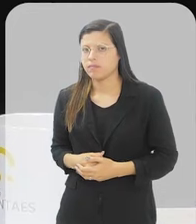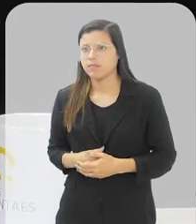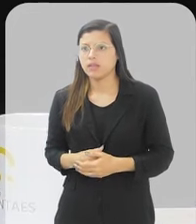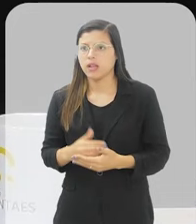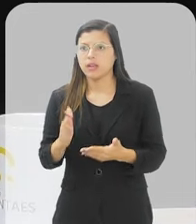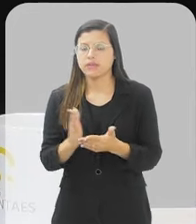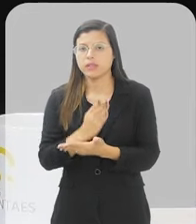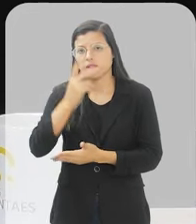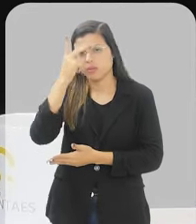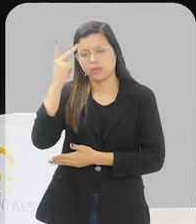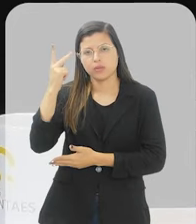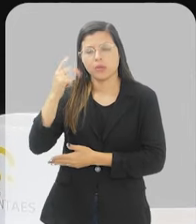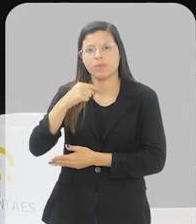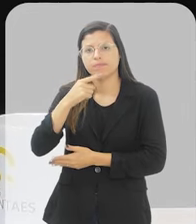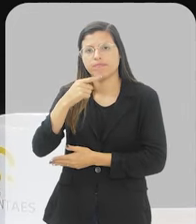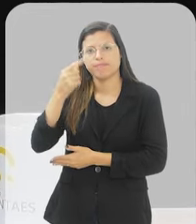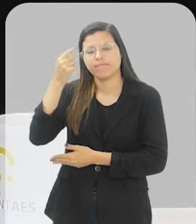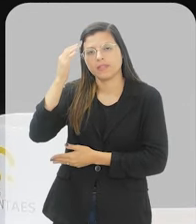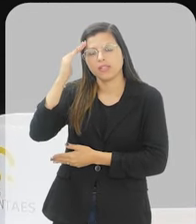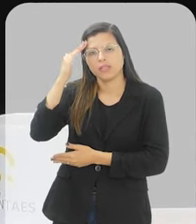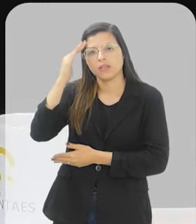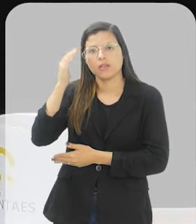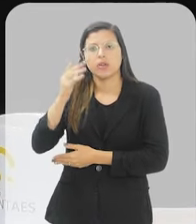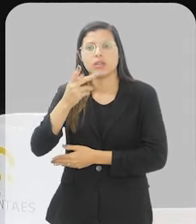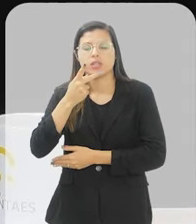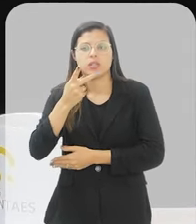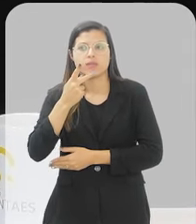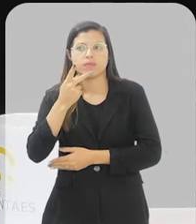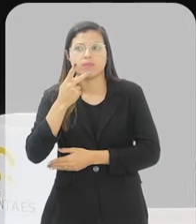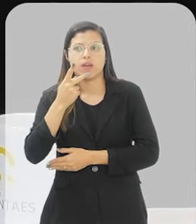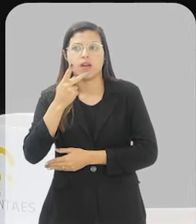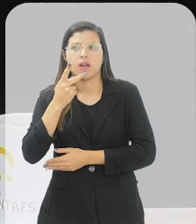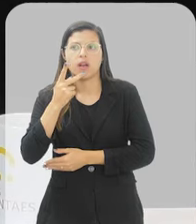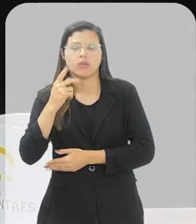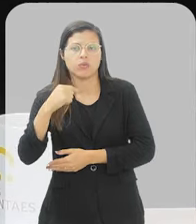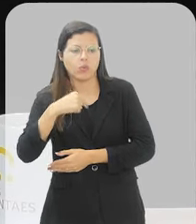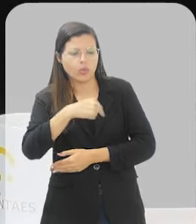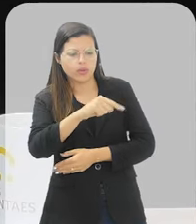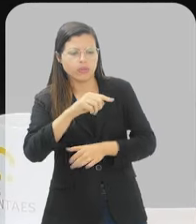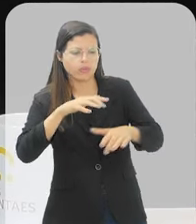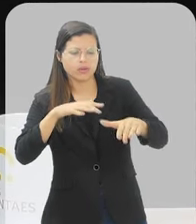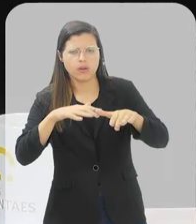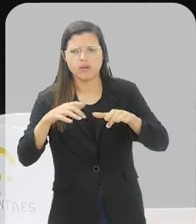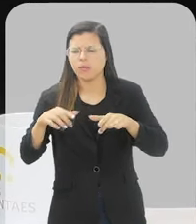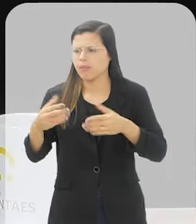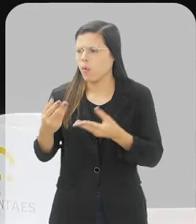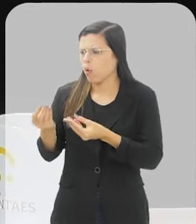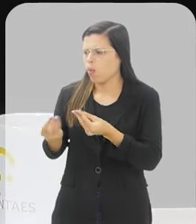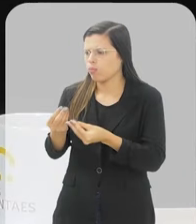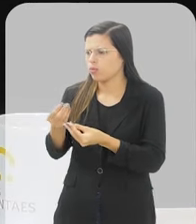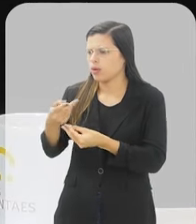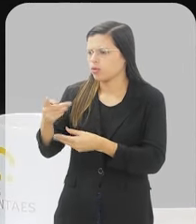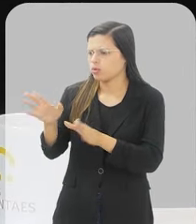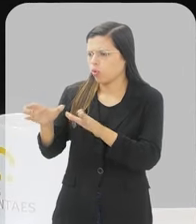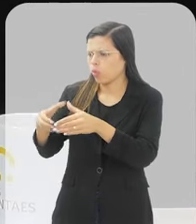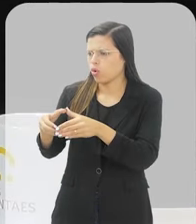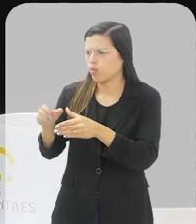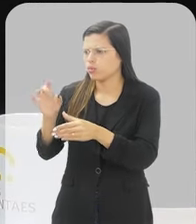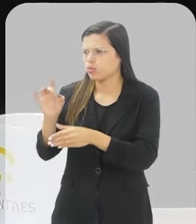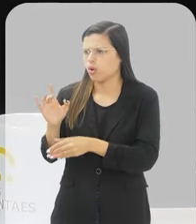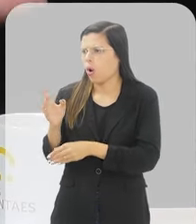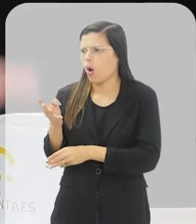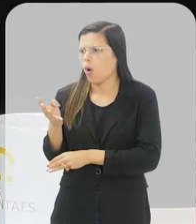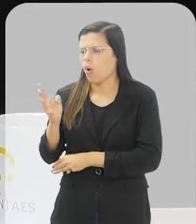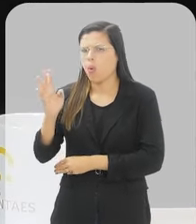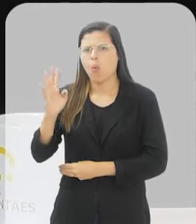coisa que às vezes as pessoas não entendem, que quando a gente fala assim, ah, já estou indo para o desfile, ué, mas a tua escola desfila 4 horas da manhã, o que você vai